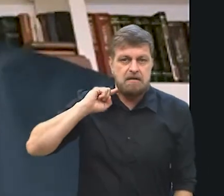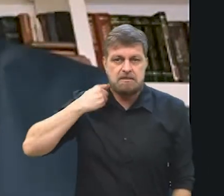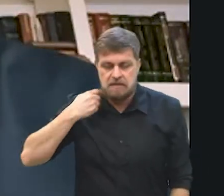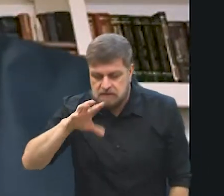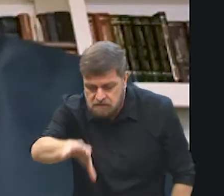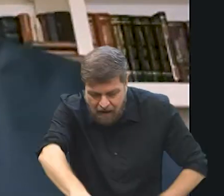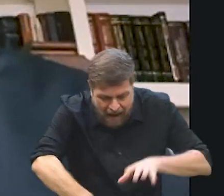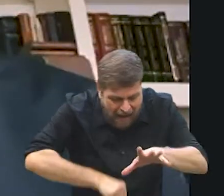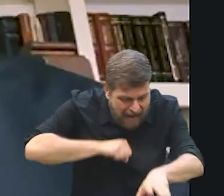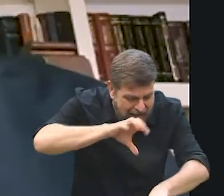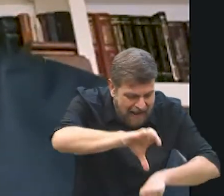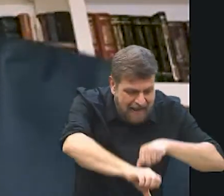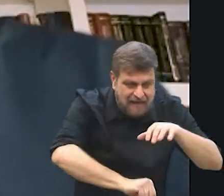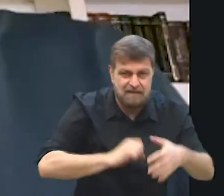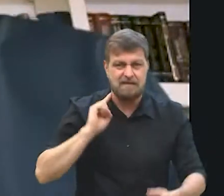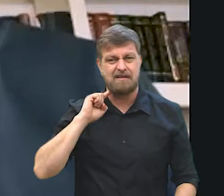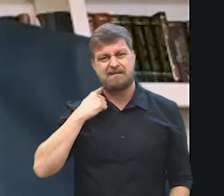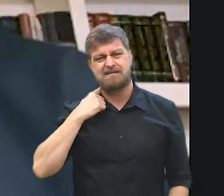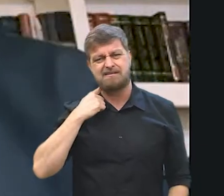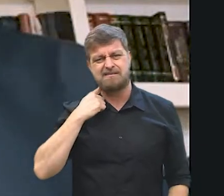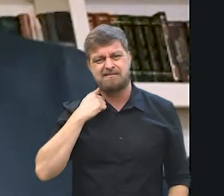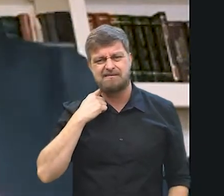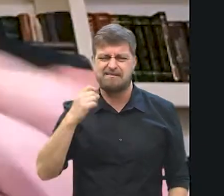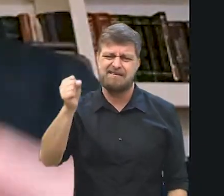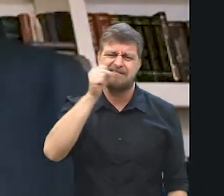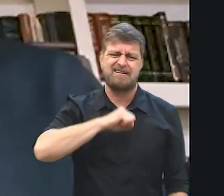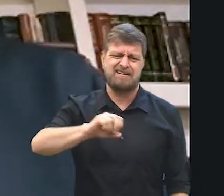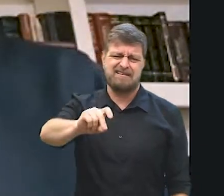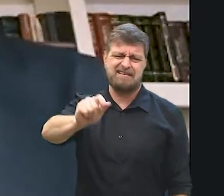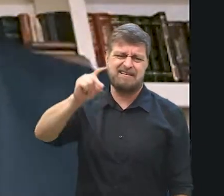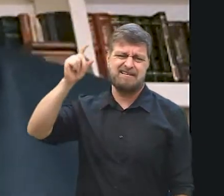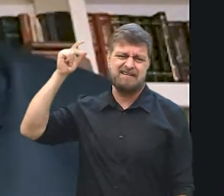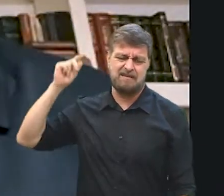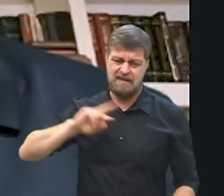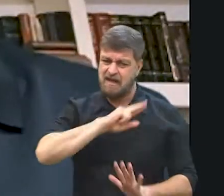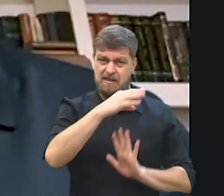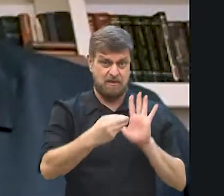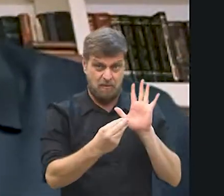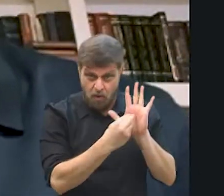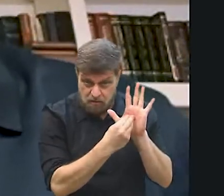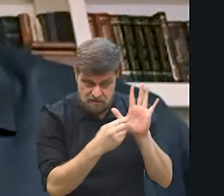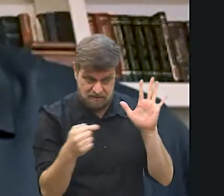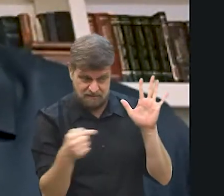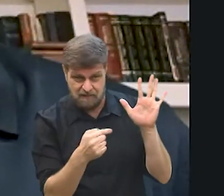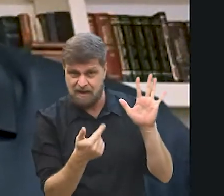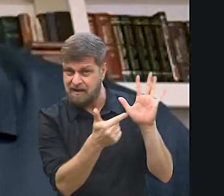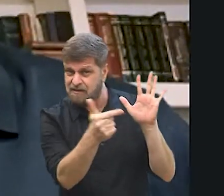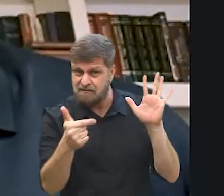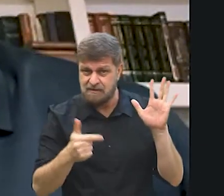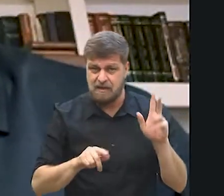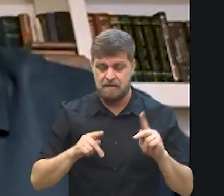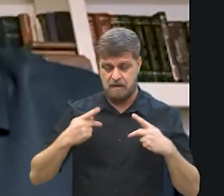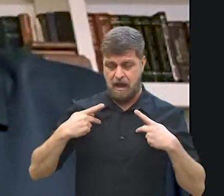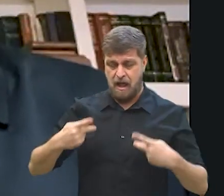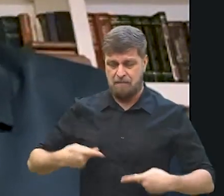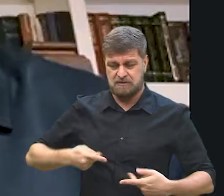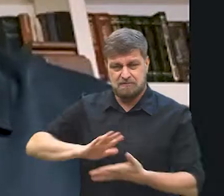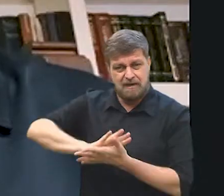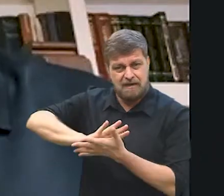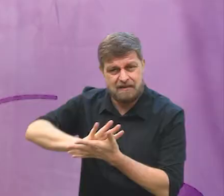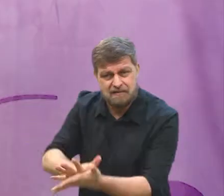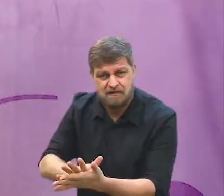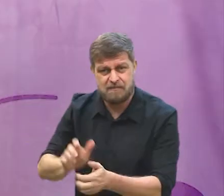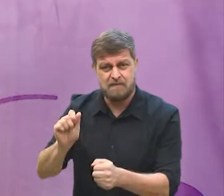e cata lixo. Isso aí falam que é ecologia. Isso não é ecologia, isso é destruir o ser humano,